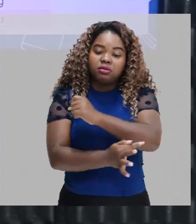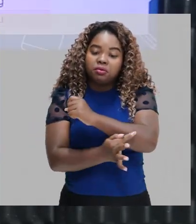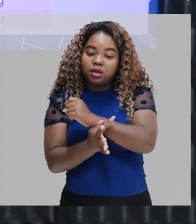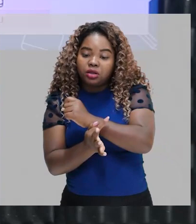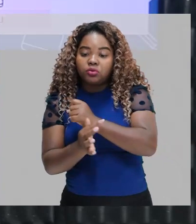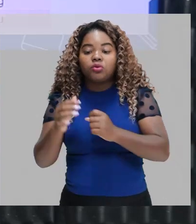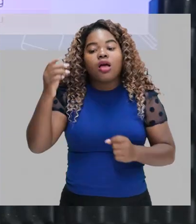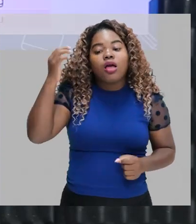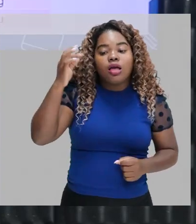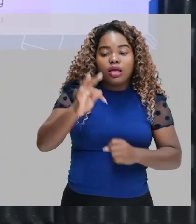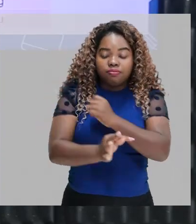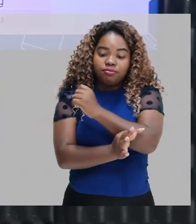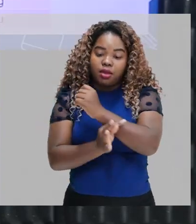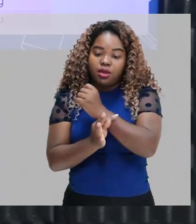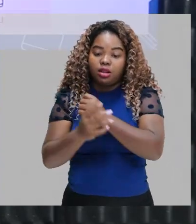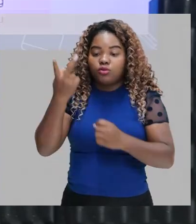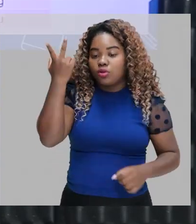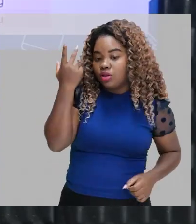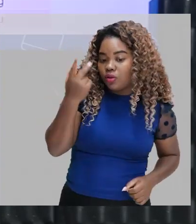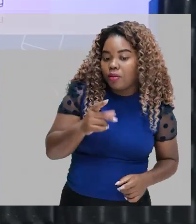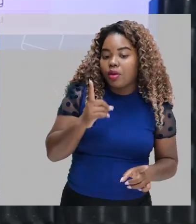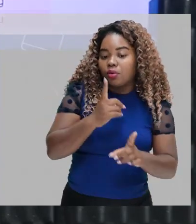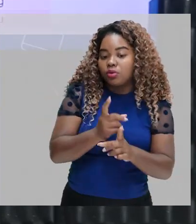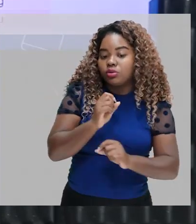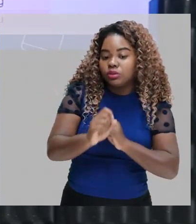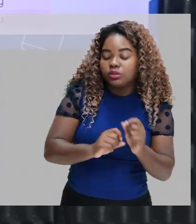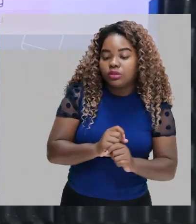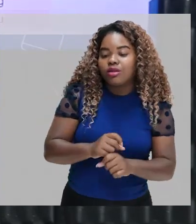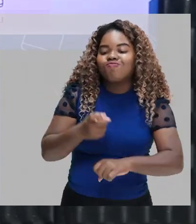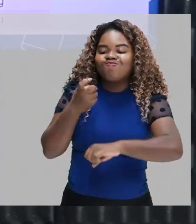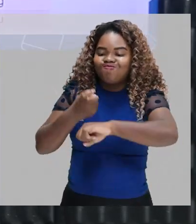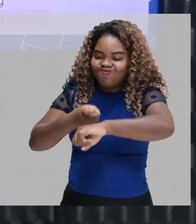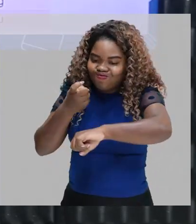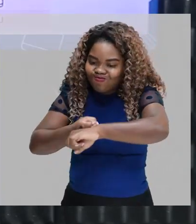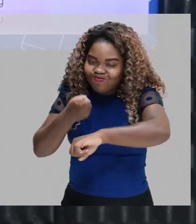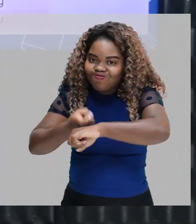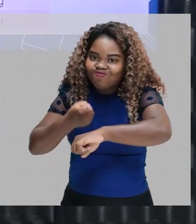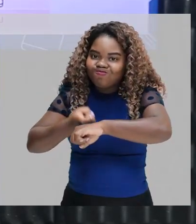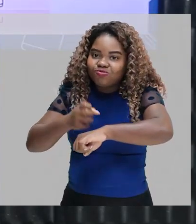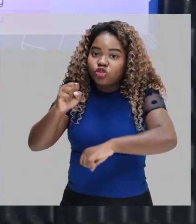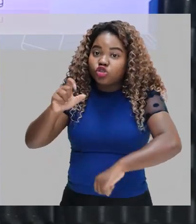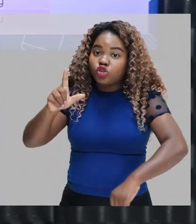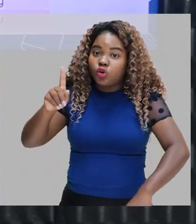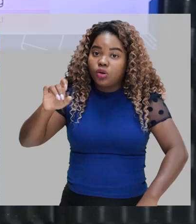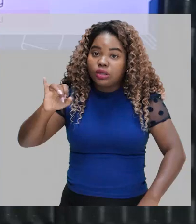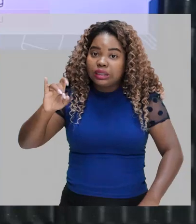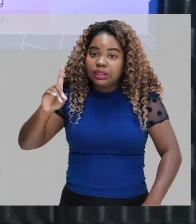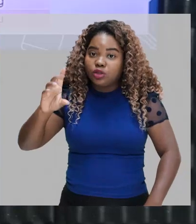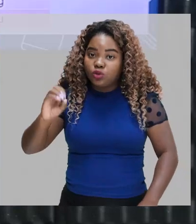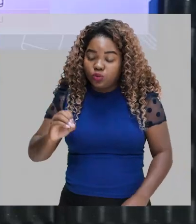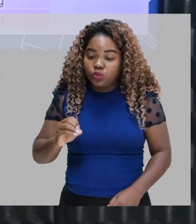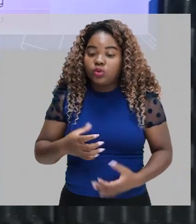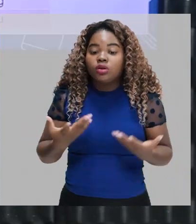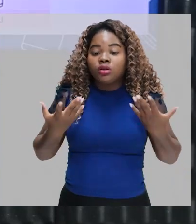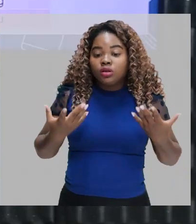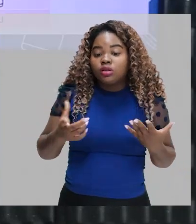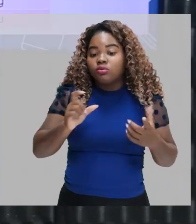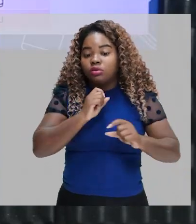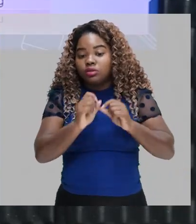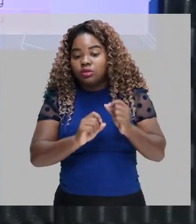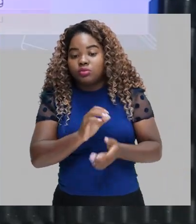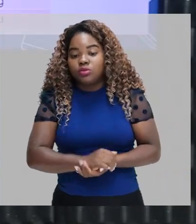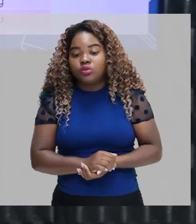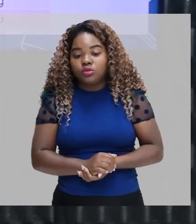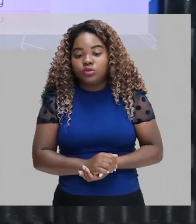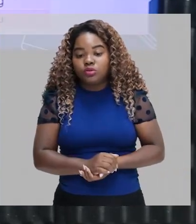ambiente encontram-se no estado sólido. Essas soluções elas são normalmente chamadas